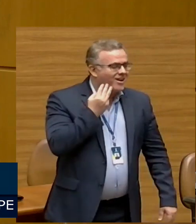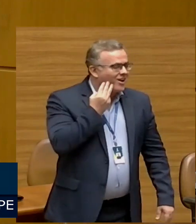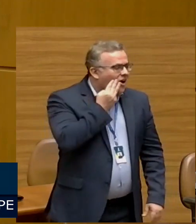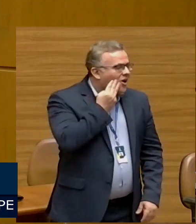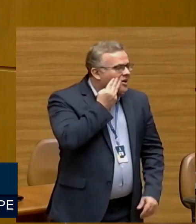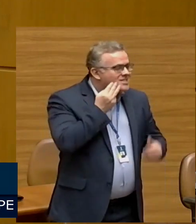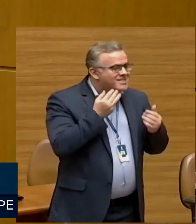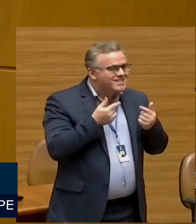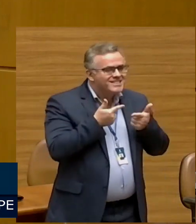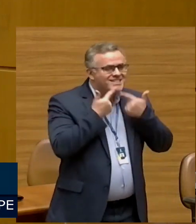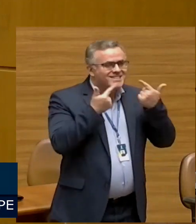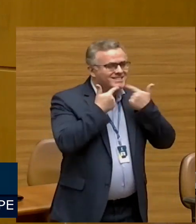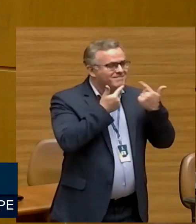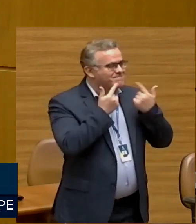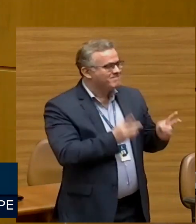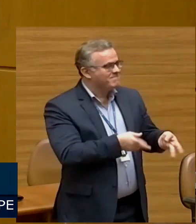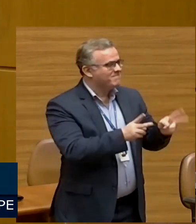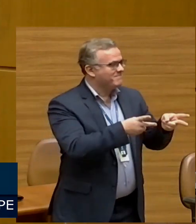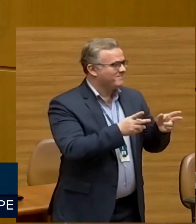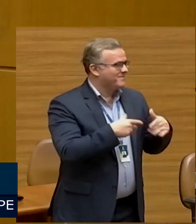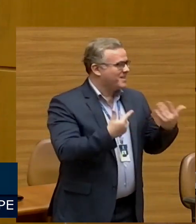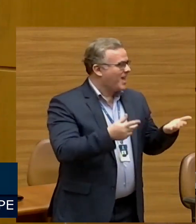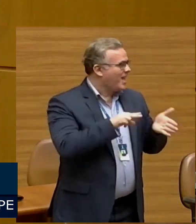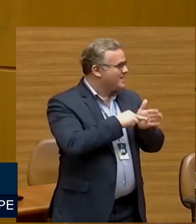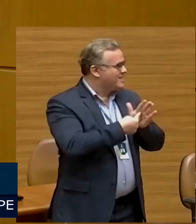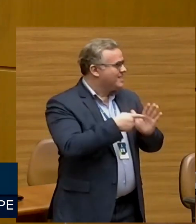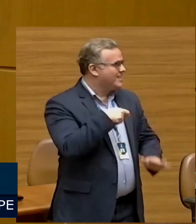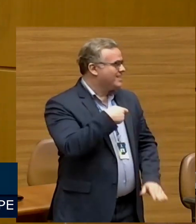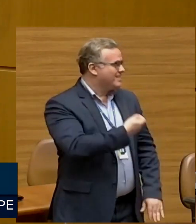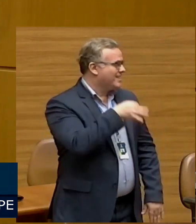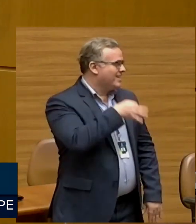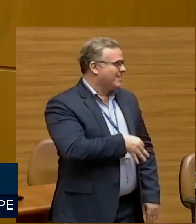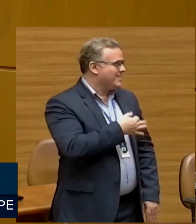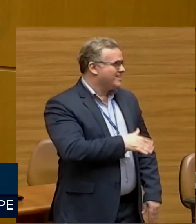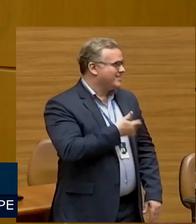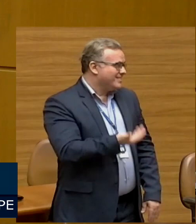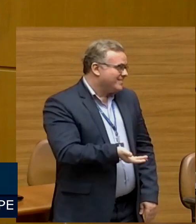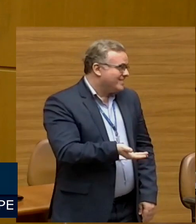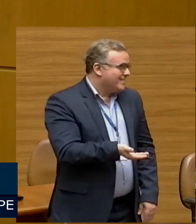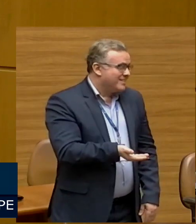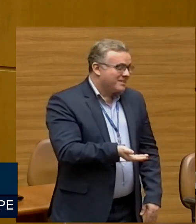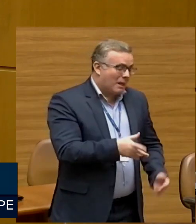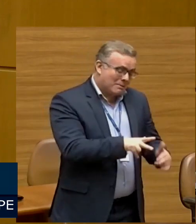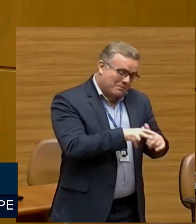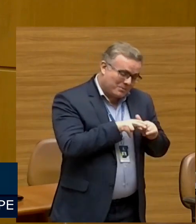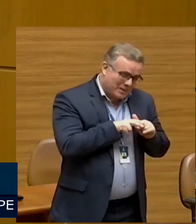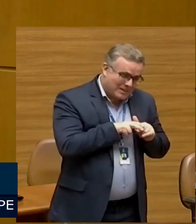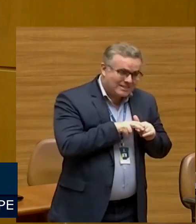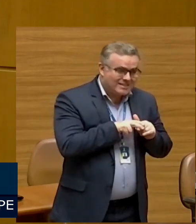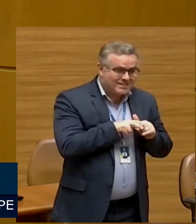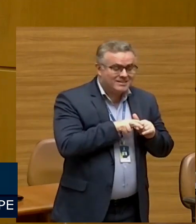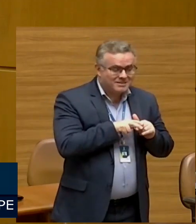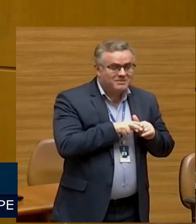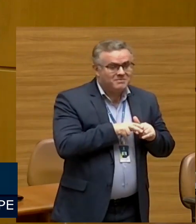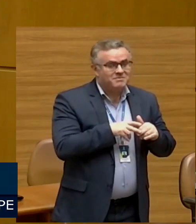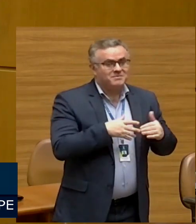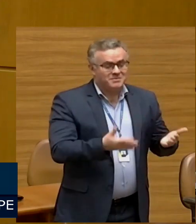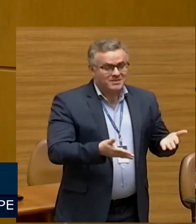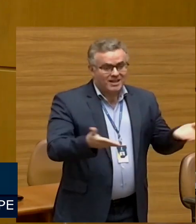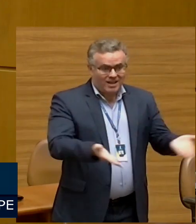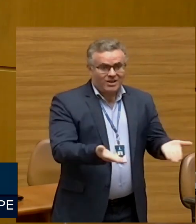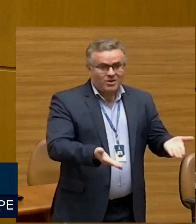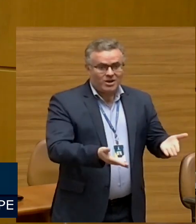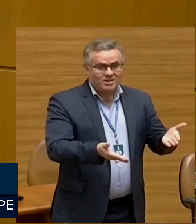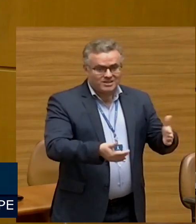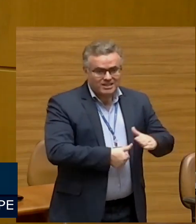todo, né, Rafael? Parece que o significado do meu sinal é basicamente isso, né? Então, estou atualmente